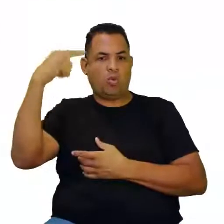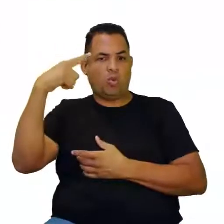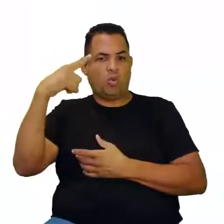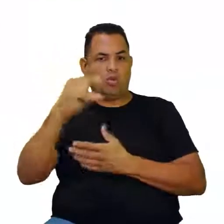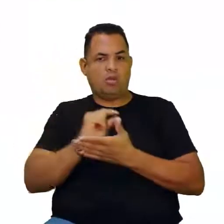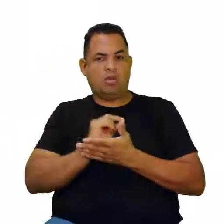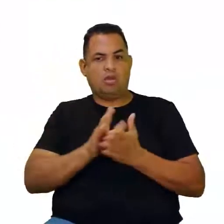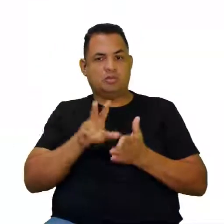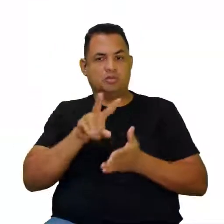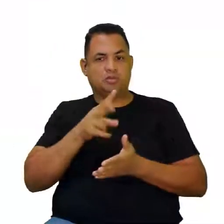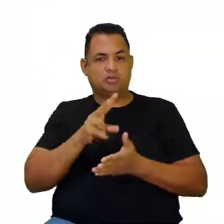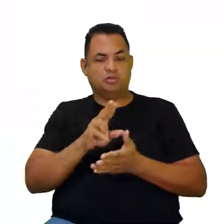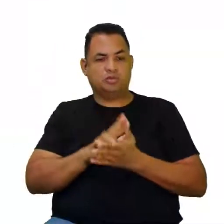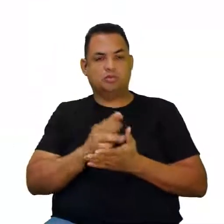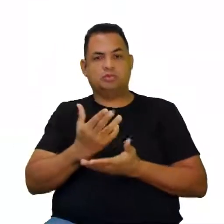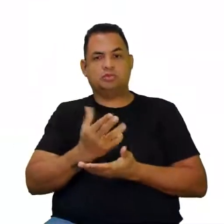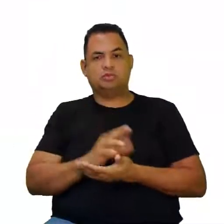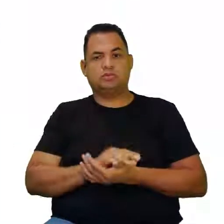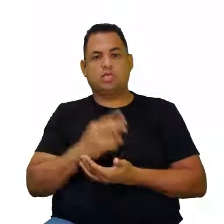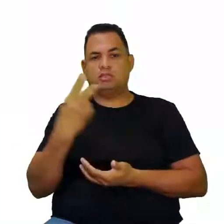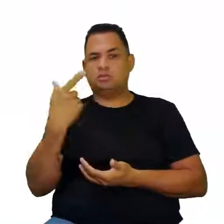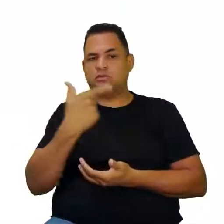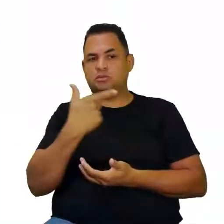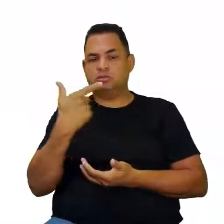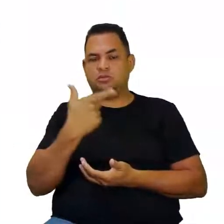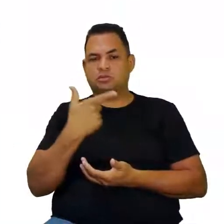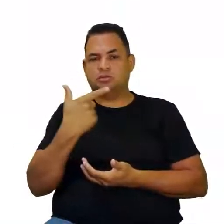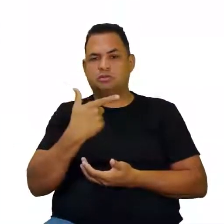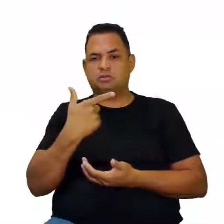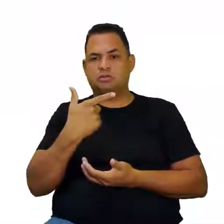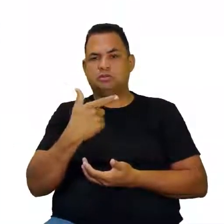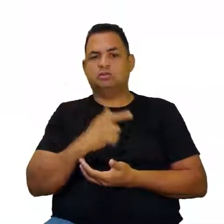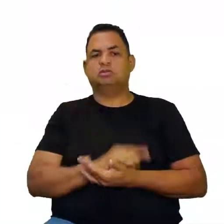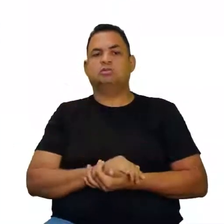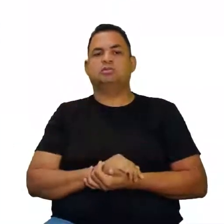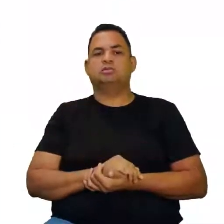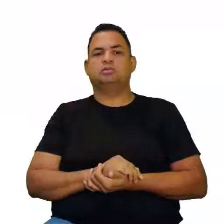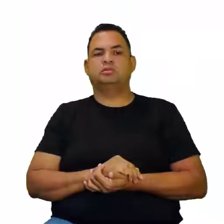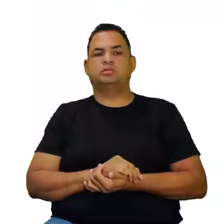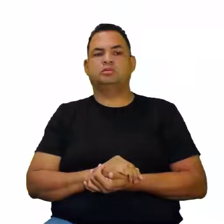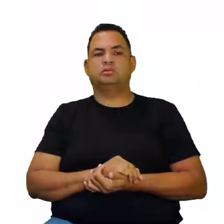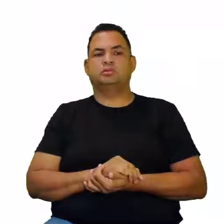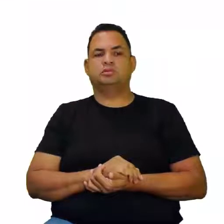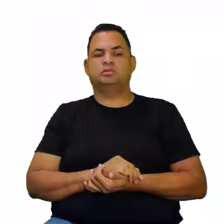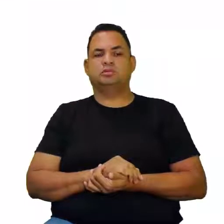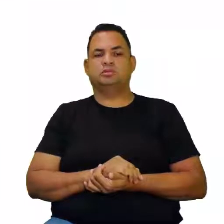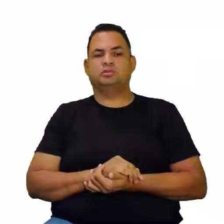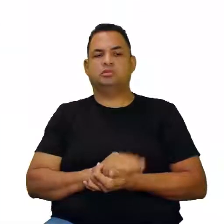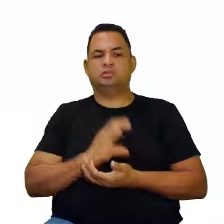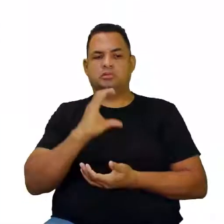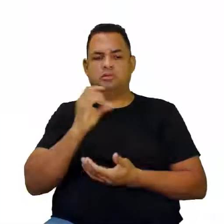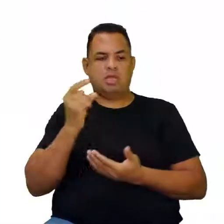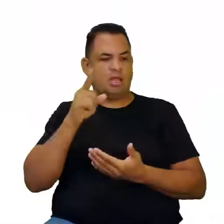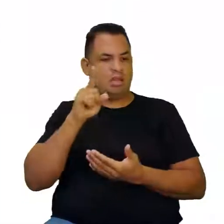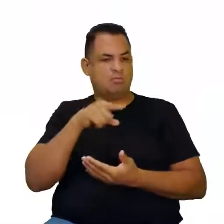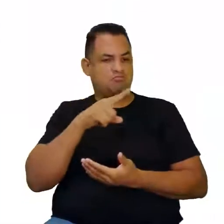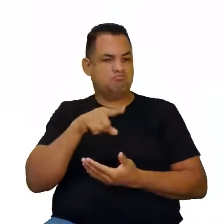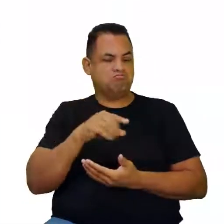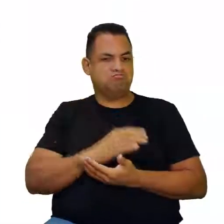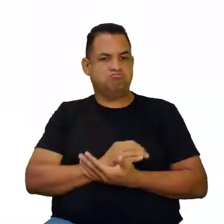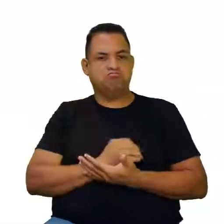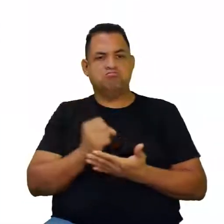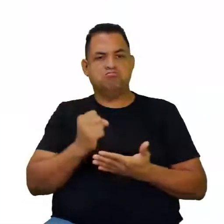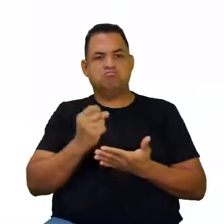que não. Ela é a segunda mais cara. Ela é depois da energia solar. Então, a letra C está errada.